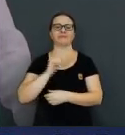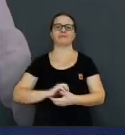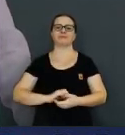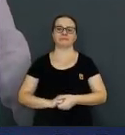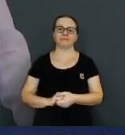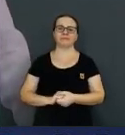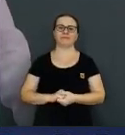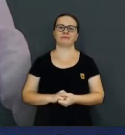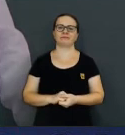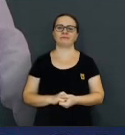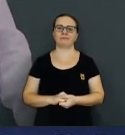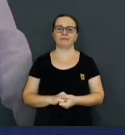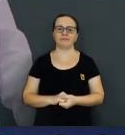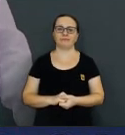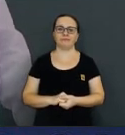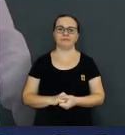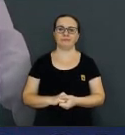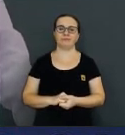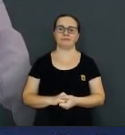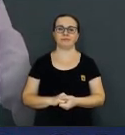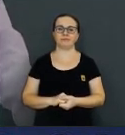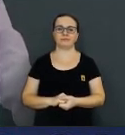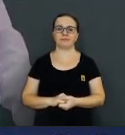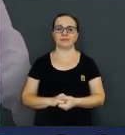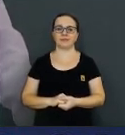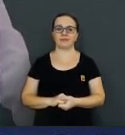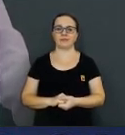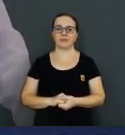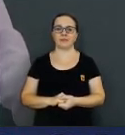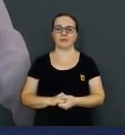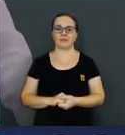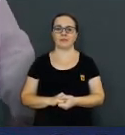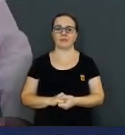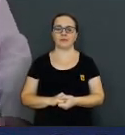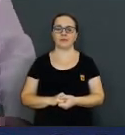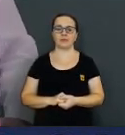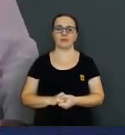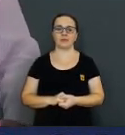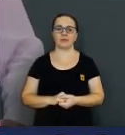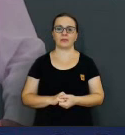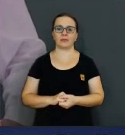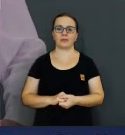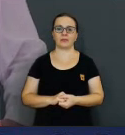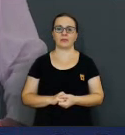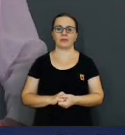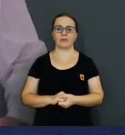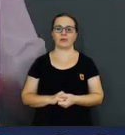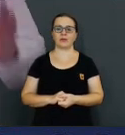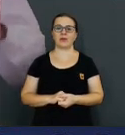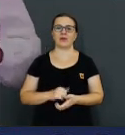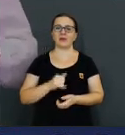então apertou a mão, esfrega o rosto e passa imediatamente. Tá? Inclusive, houve um